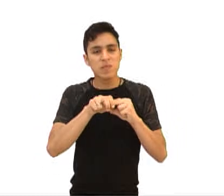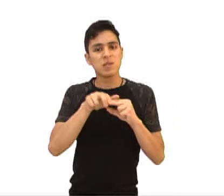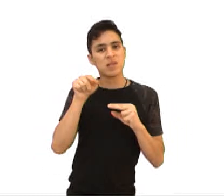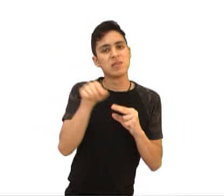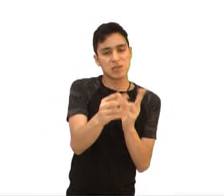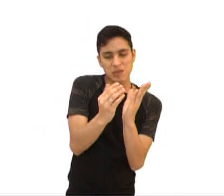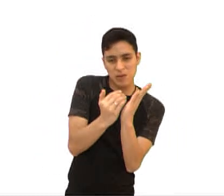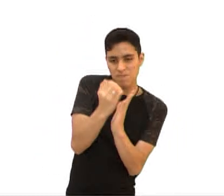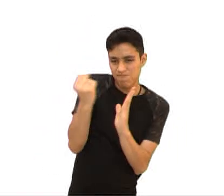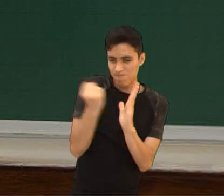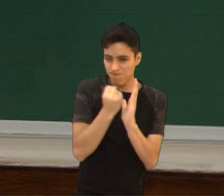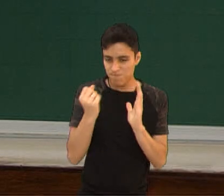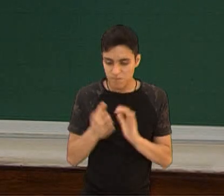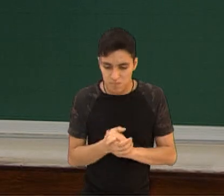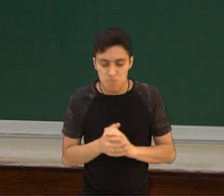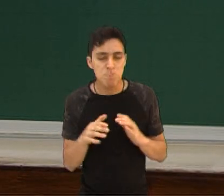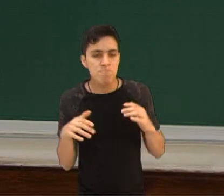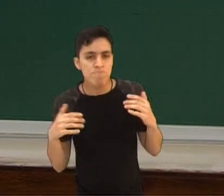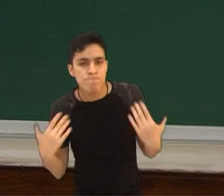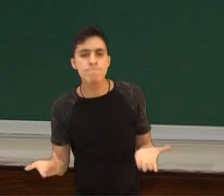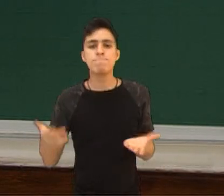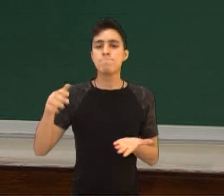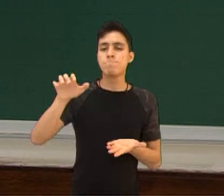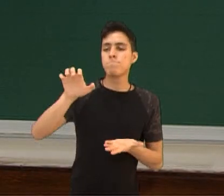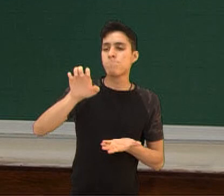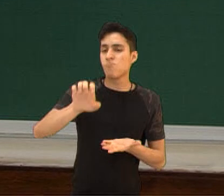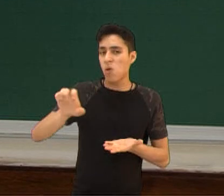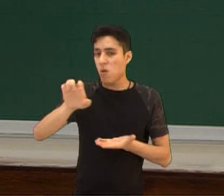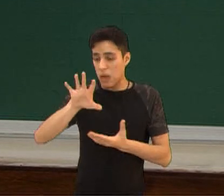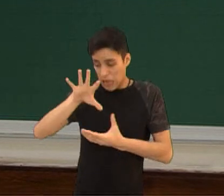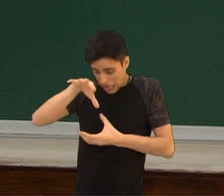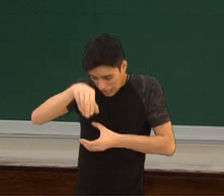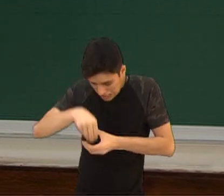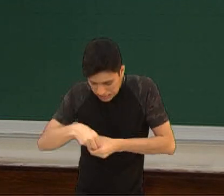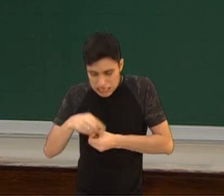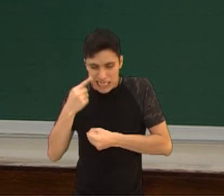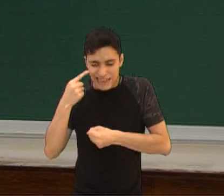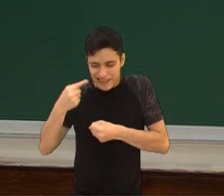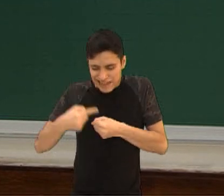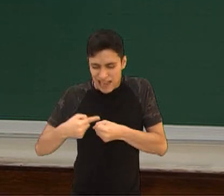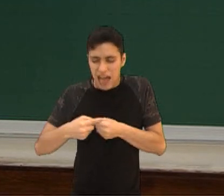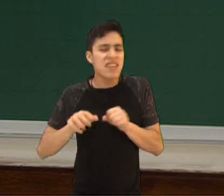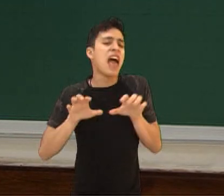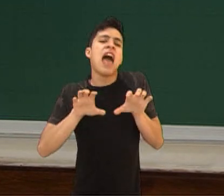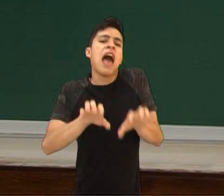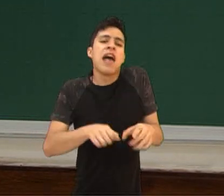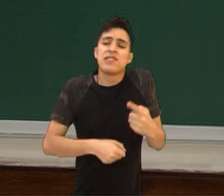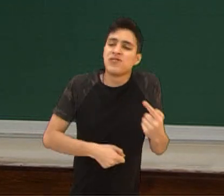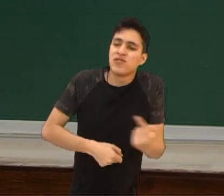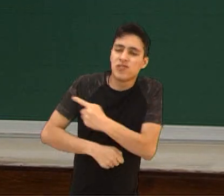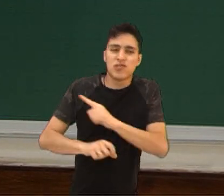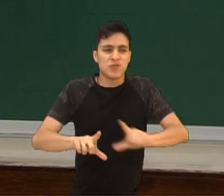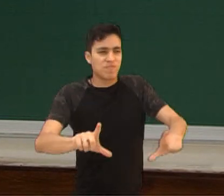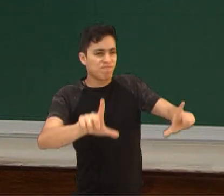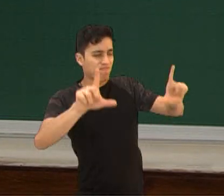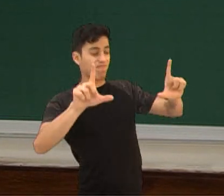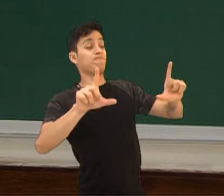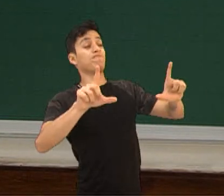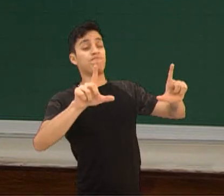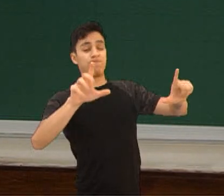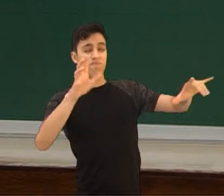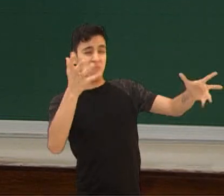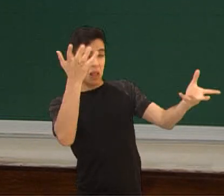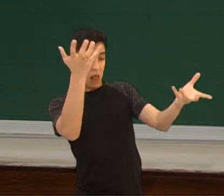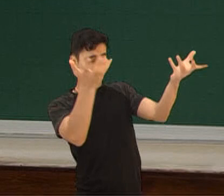Europa, e as cidades se configuravam dessa forma aqui, desta gravura Eram cidades extremamente poluídas pela presença